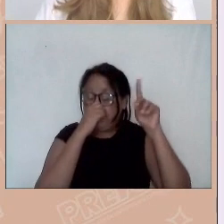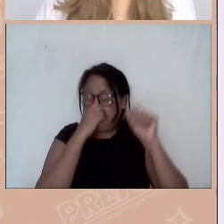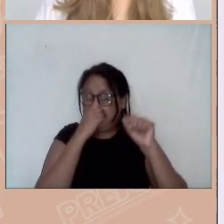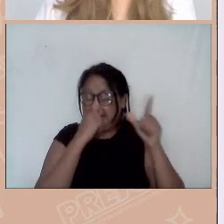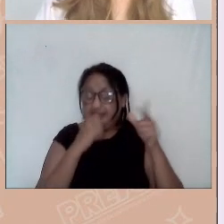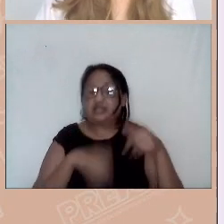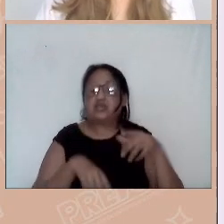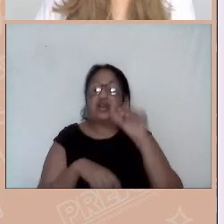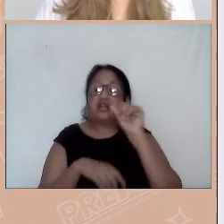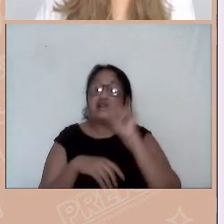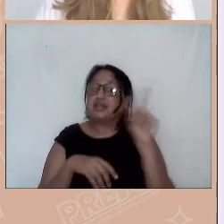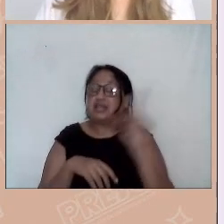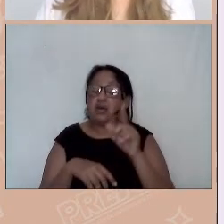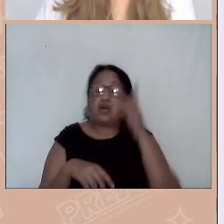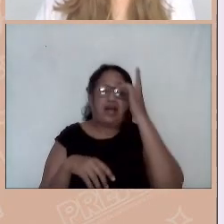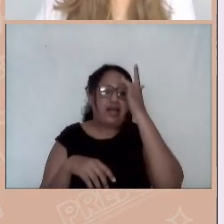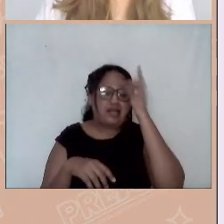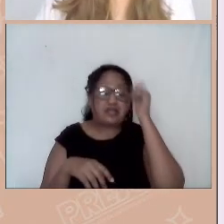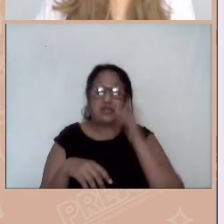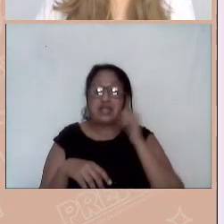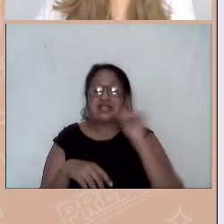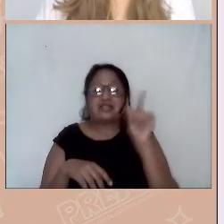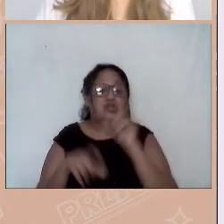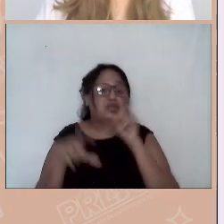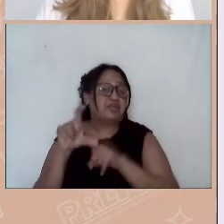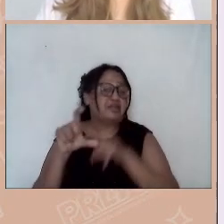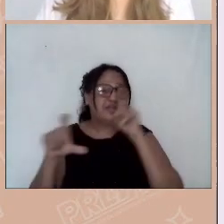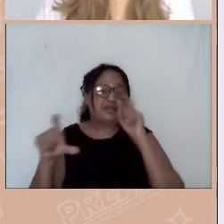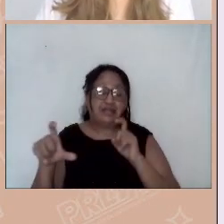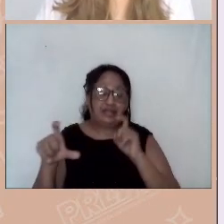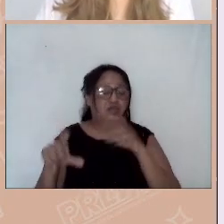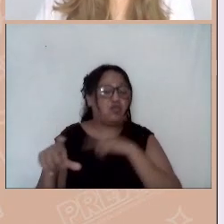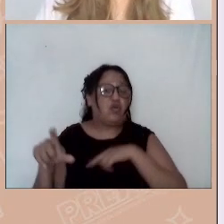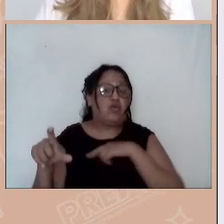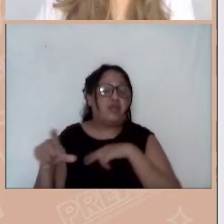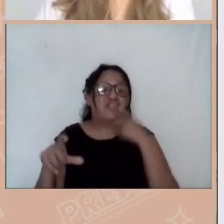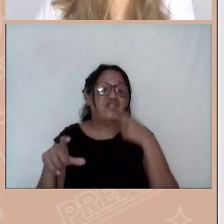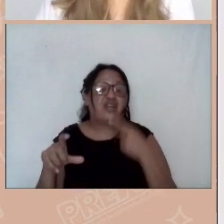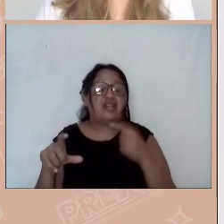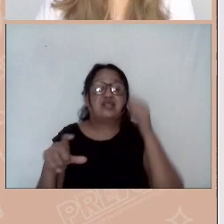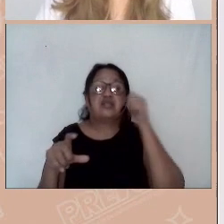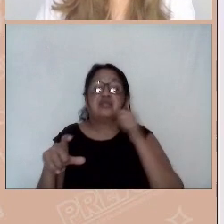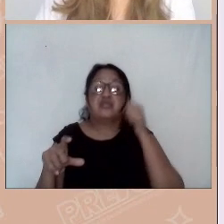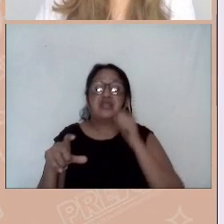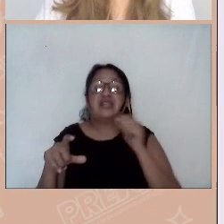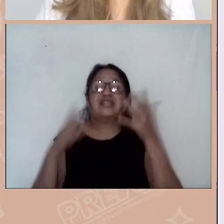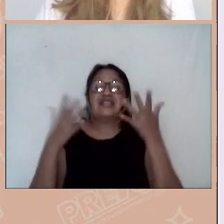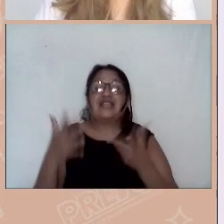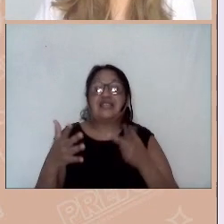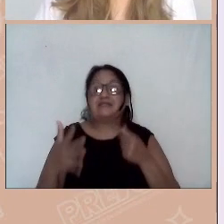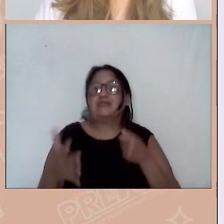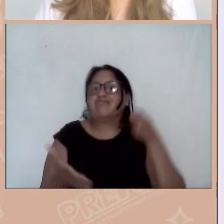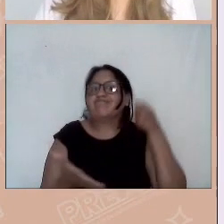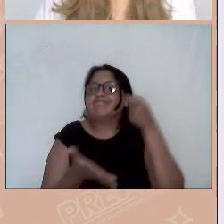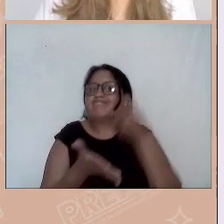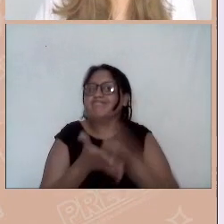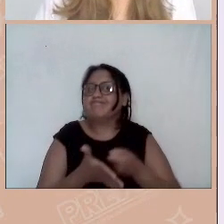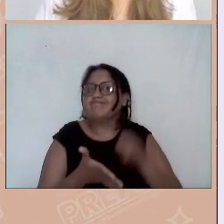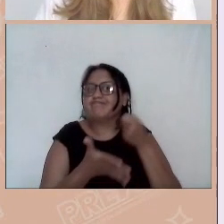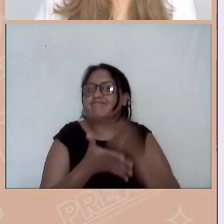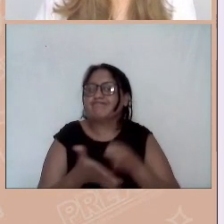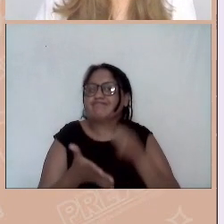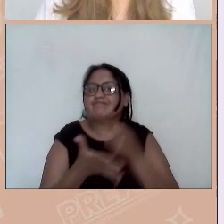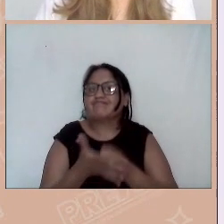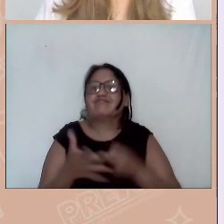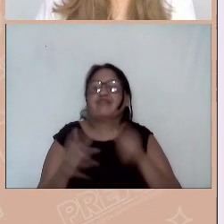as mulheres não são independentes né no romance ele fala de mulheres que vivem um regime totalitário que